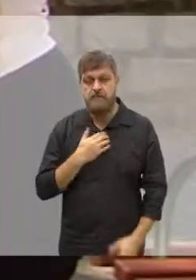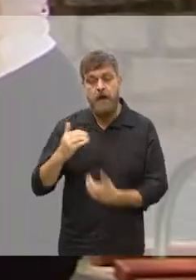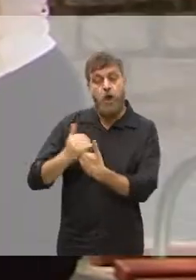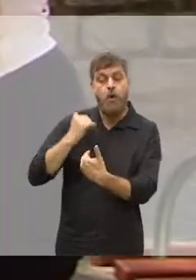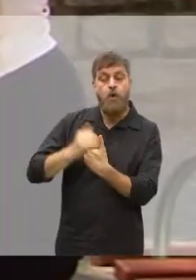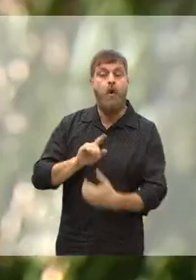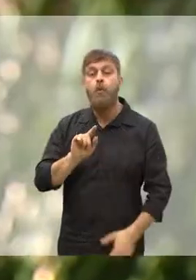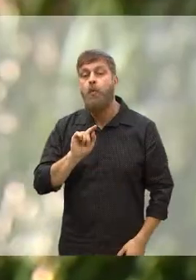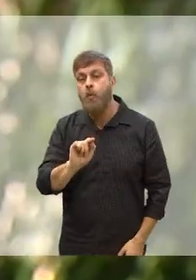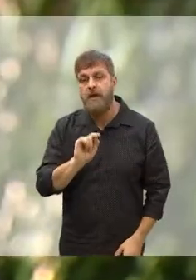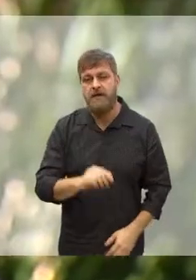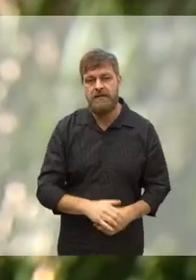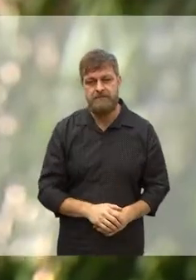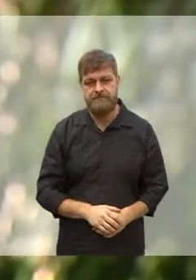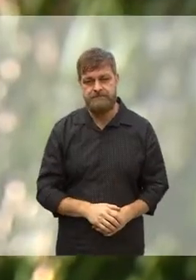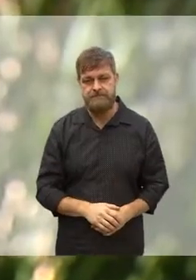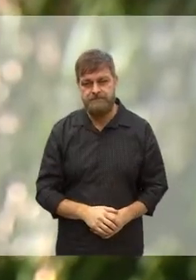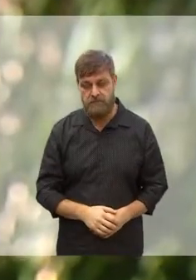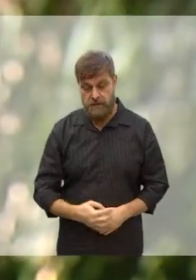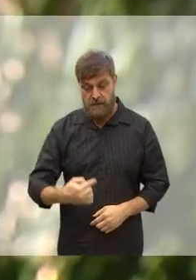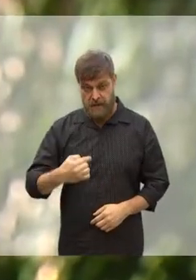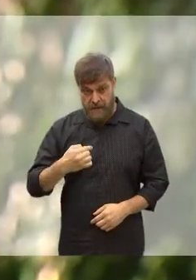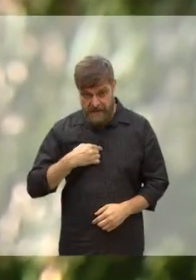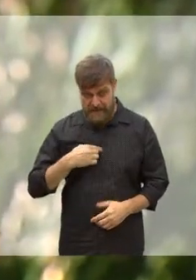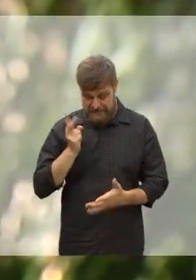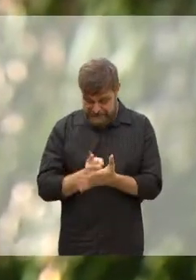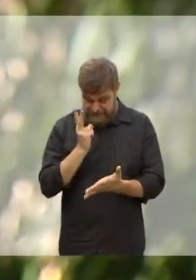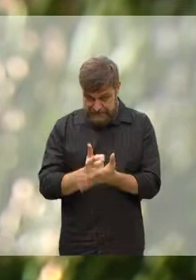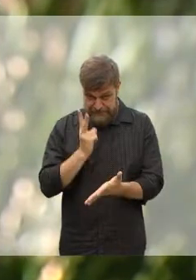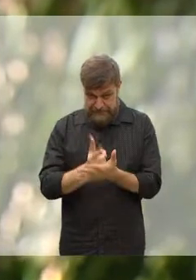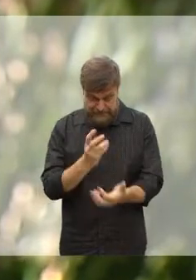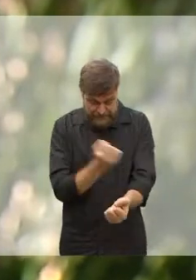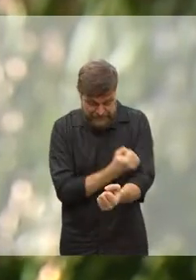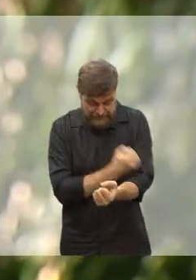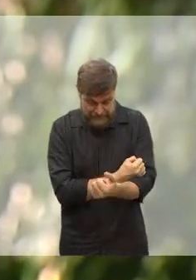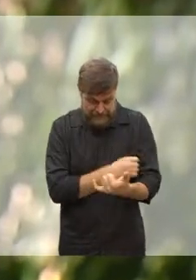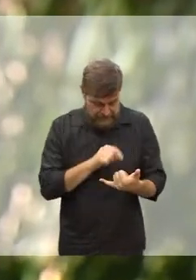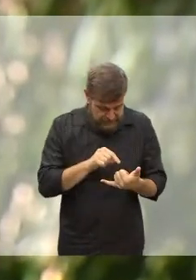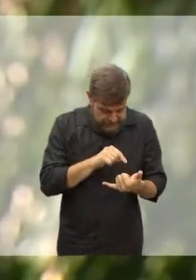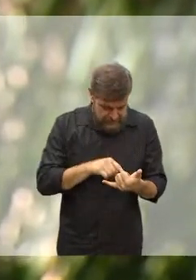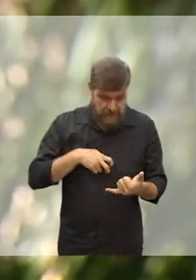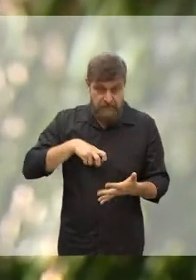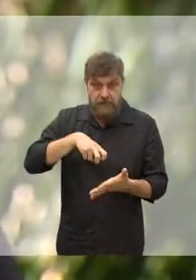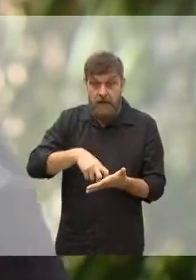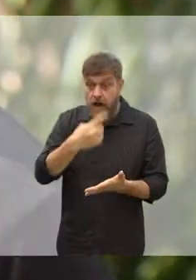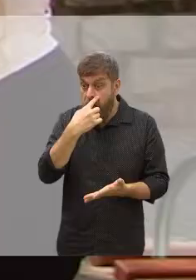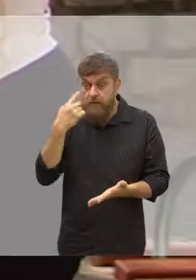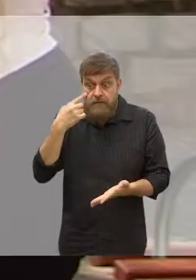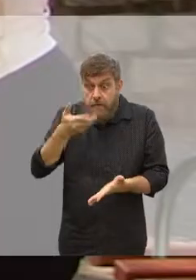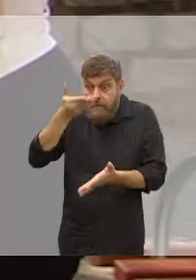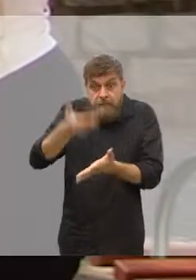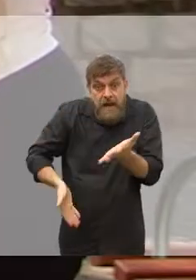fala? Que se eu continuar assim eu vou ficar de castigo e eu posso perder a vista.